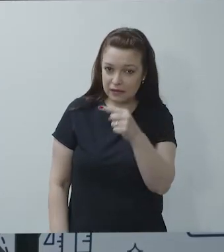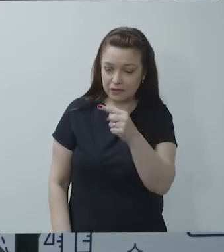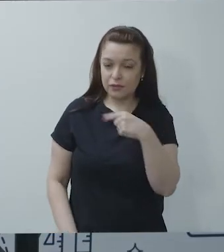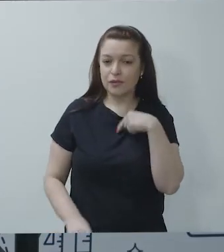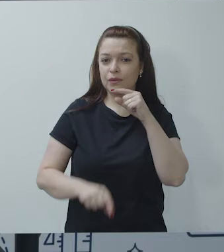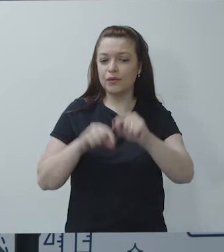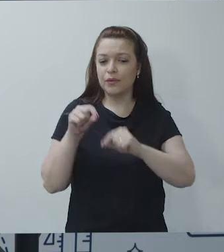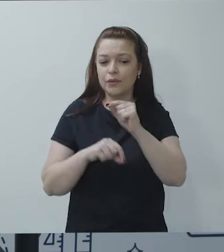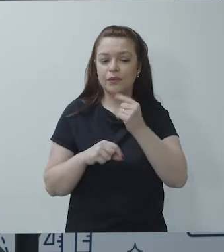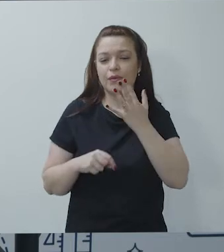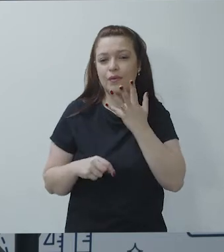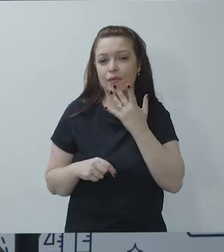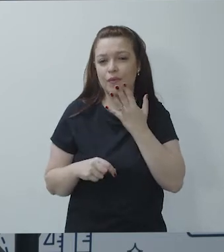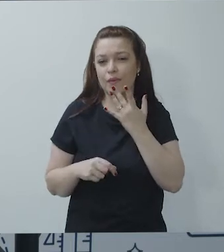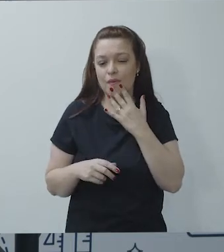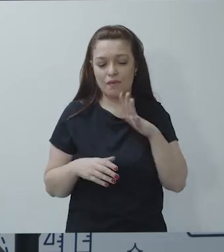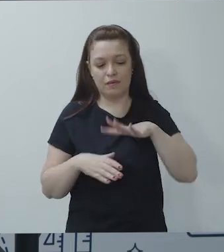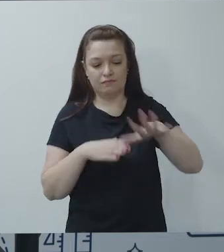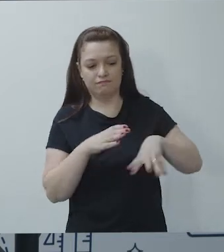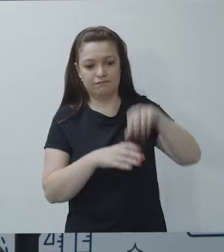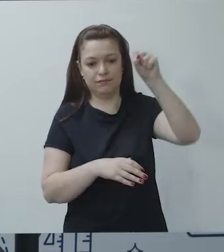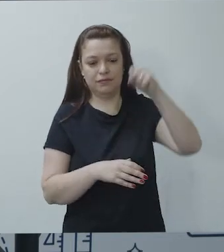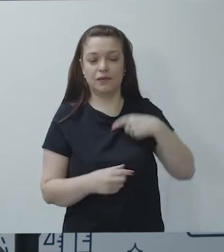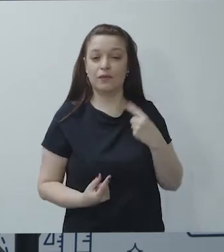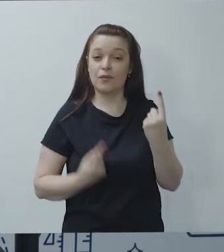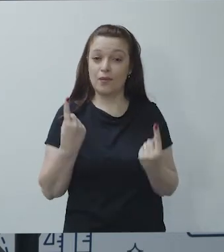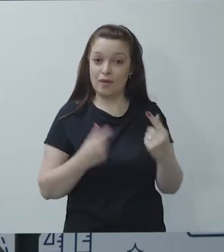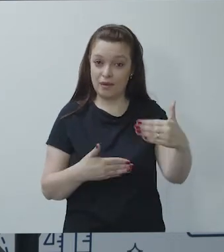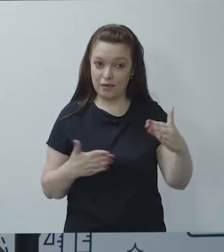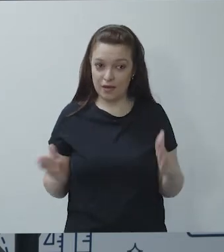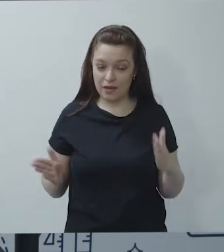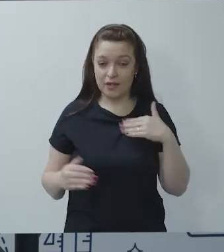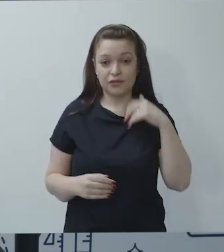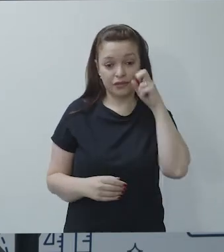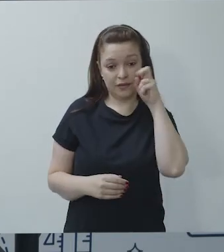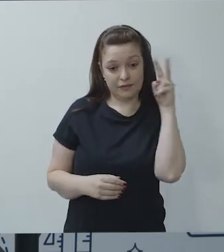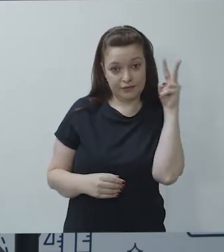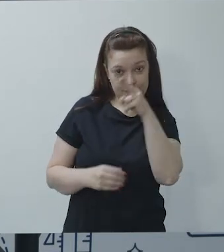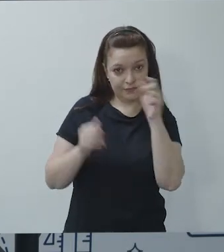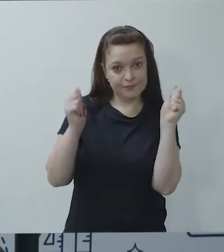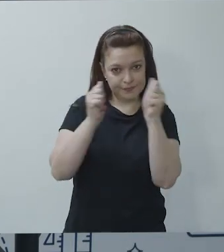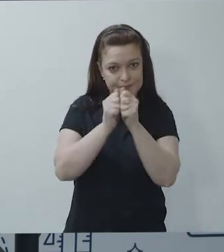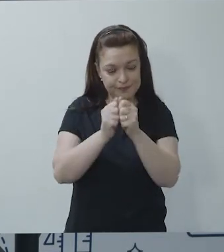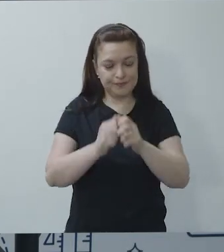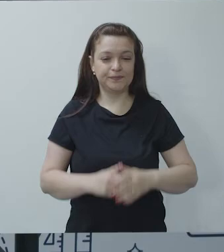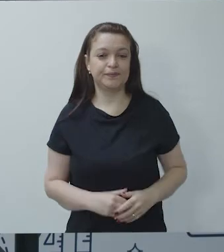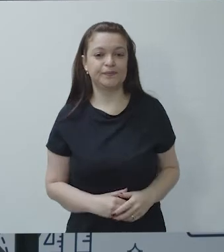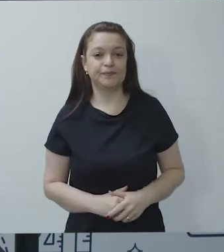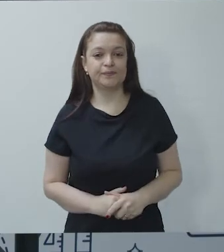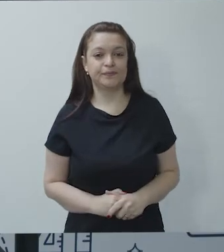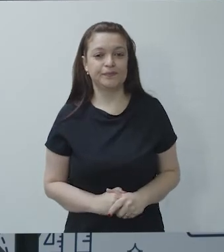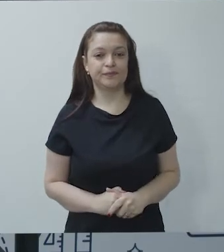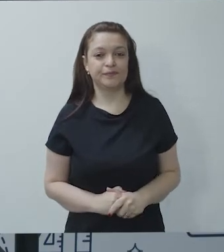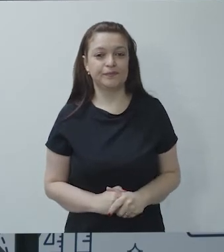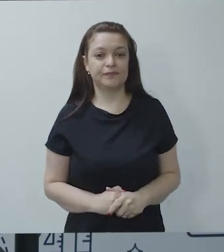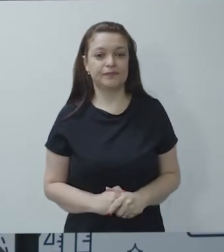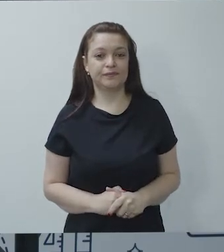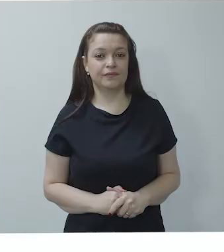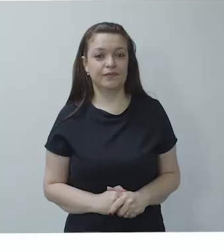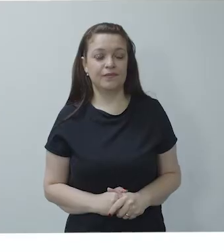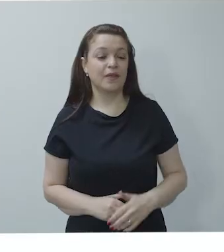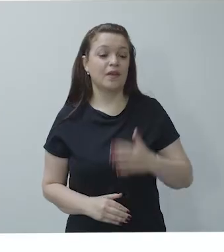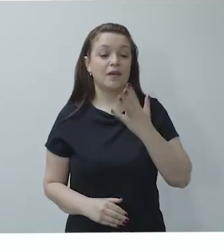Descobriram qual a cor mais provável de ser sorteada dessa caixa? Vamos conferir junto comigo, então? Então, vamos